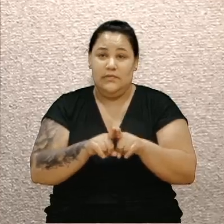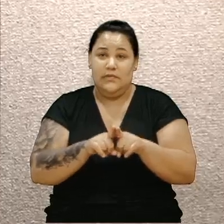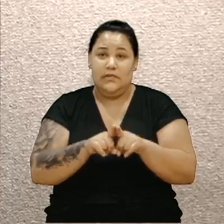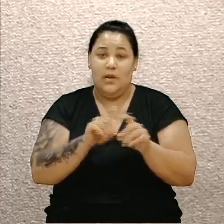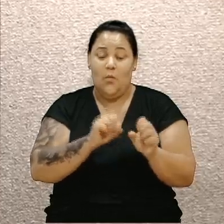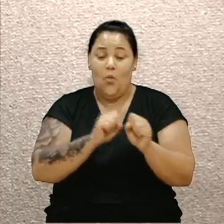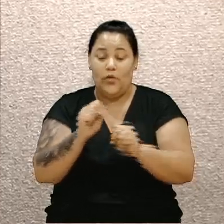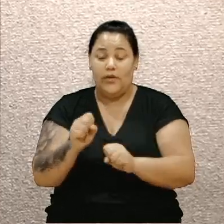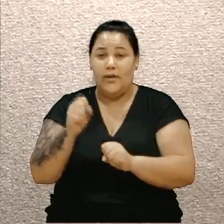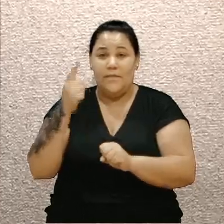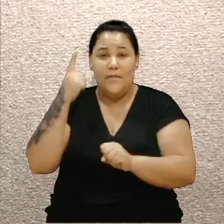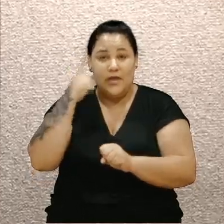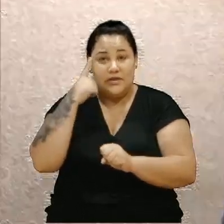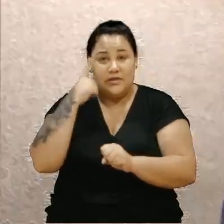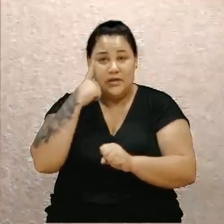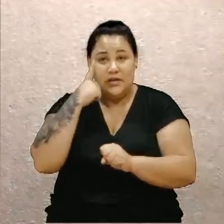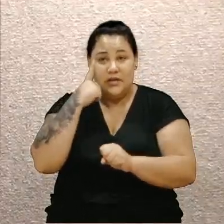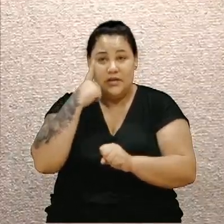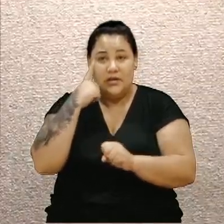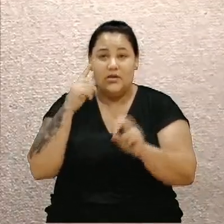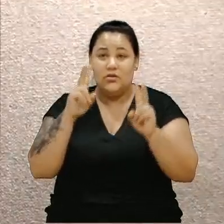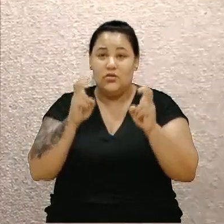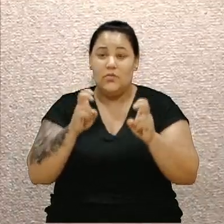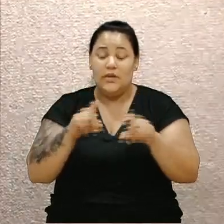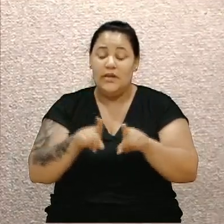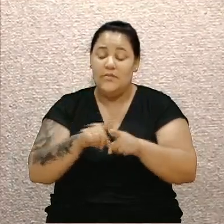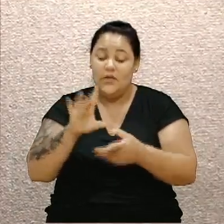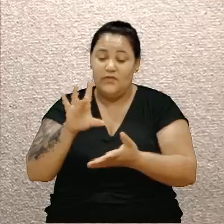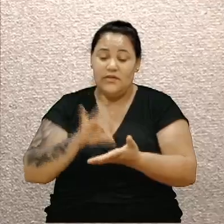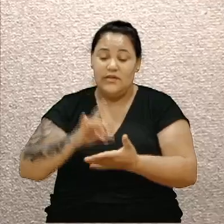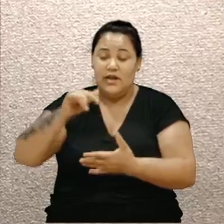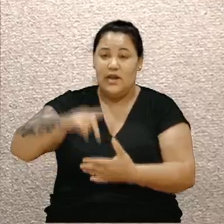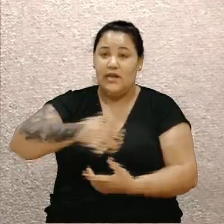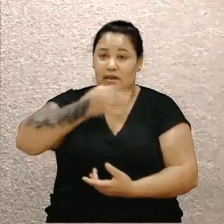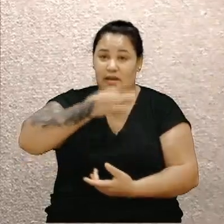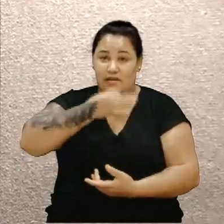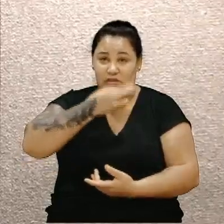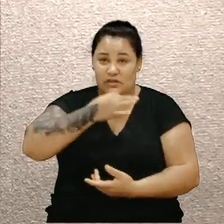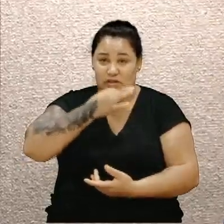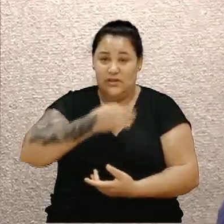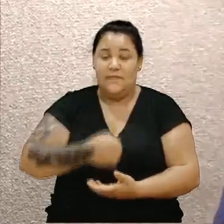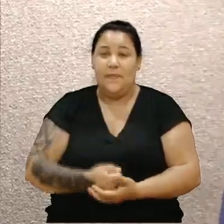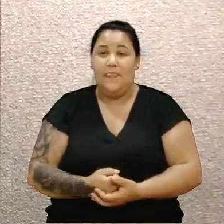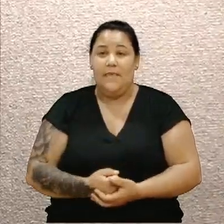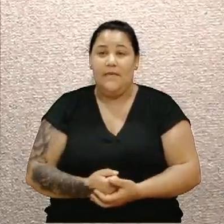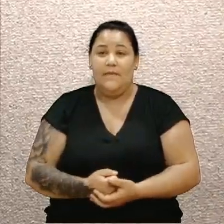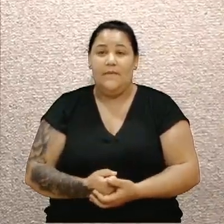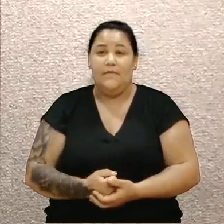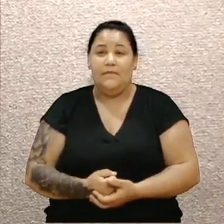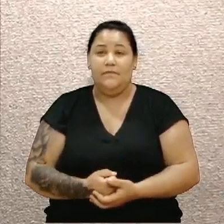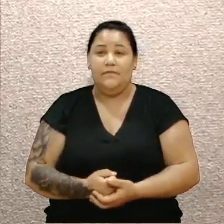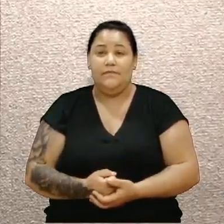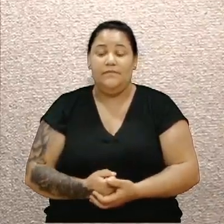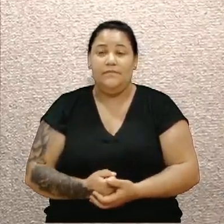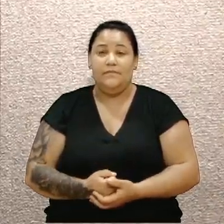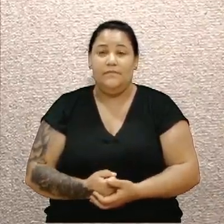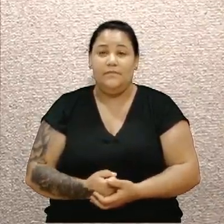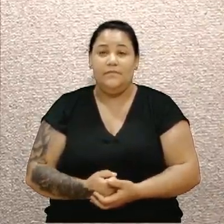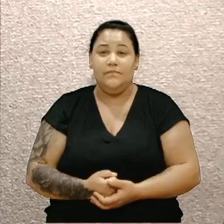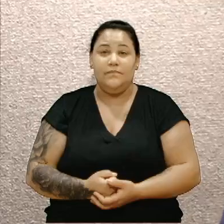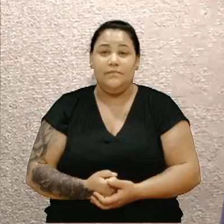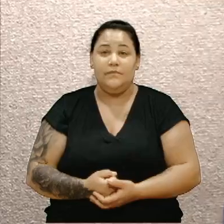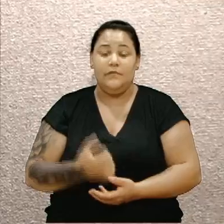podemos pensar sobre isso e implementar aqui em Caxias do Sul. Se é algo que é de conhecimento